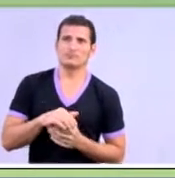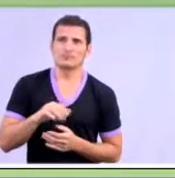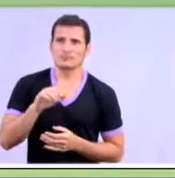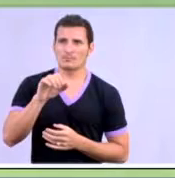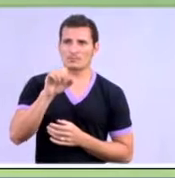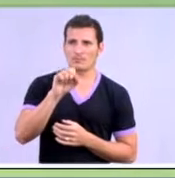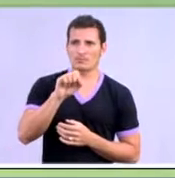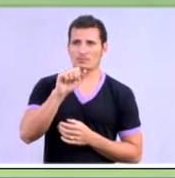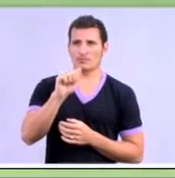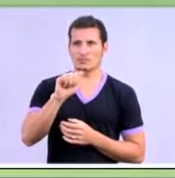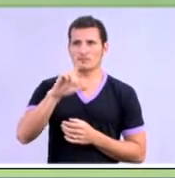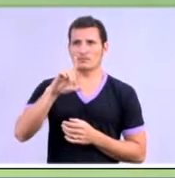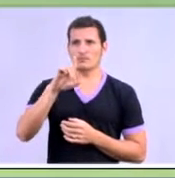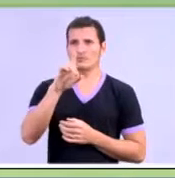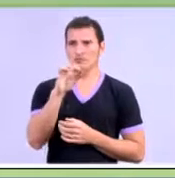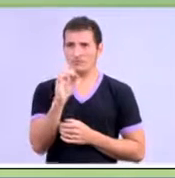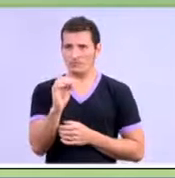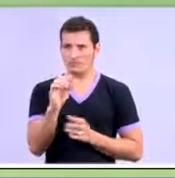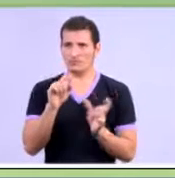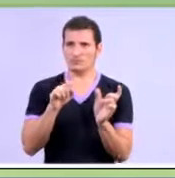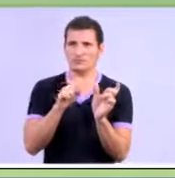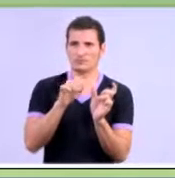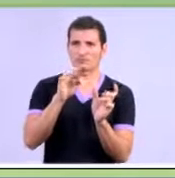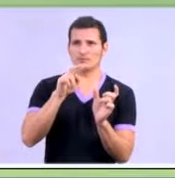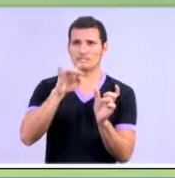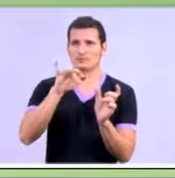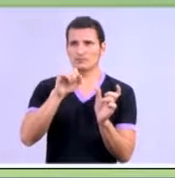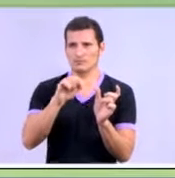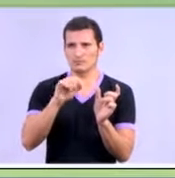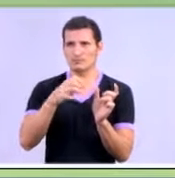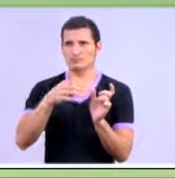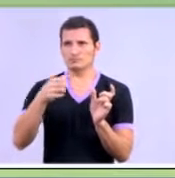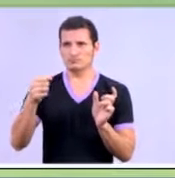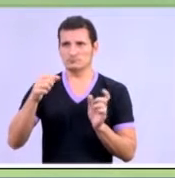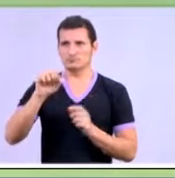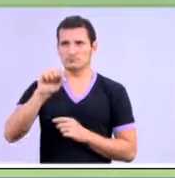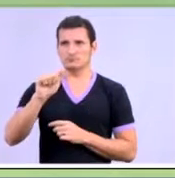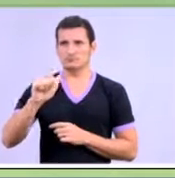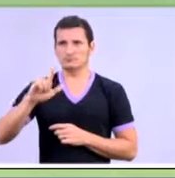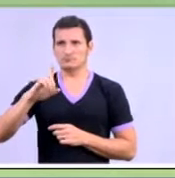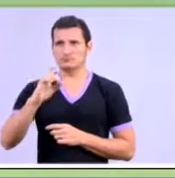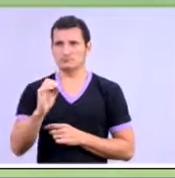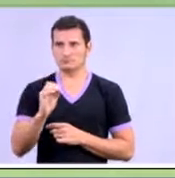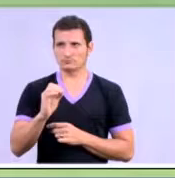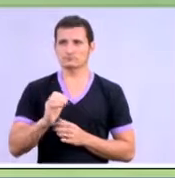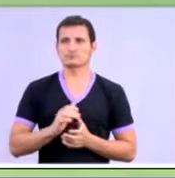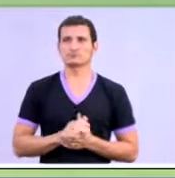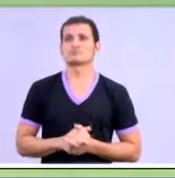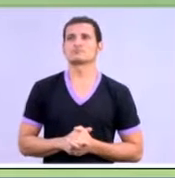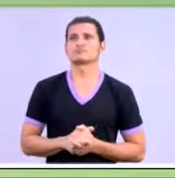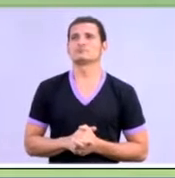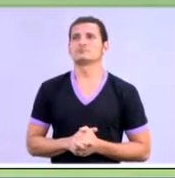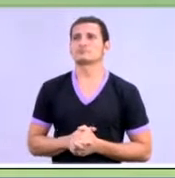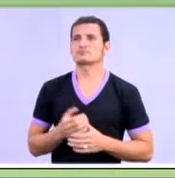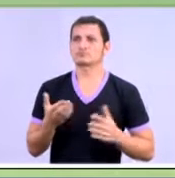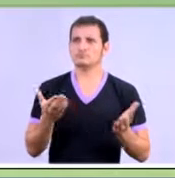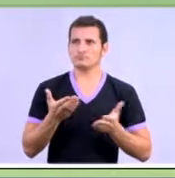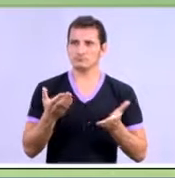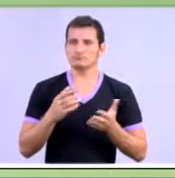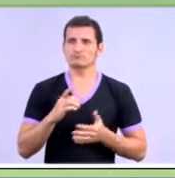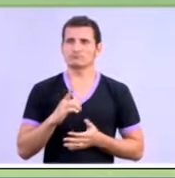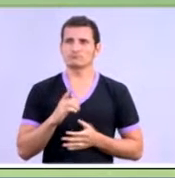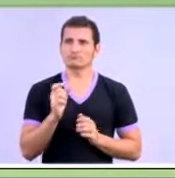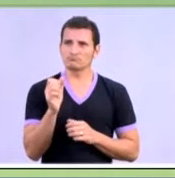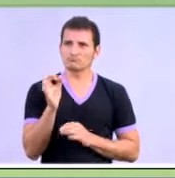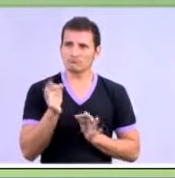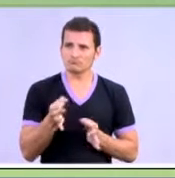saldo desta classe vai receber o saldo. Agora sim, nós temos o this.